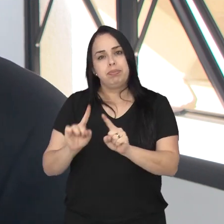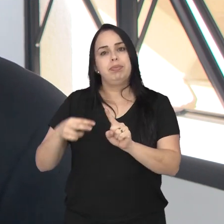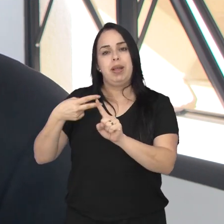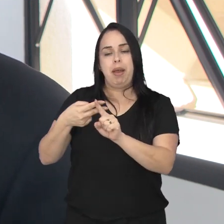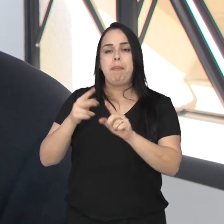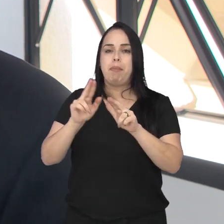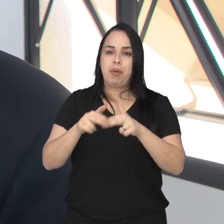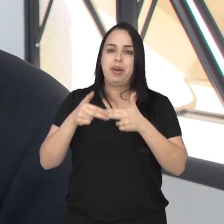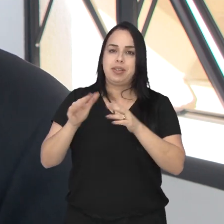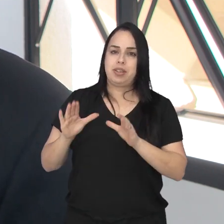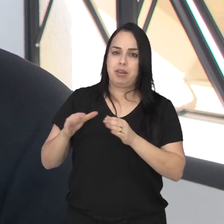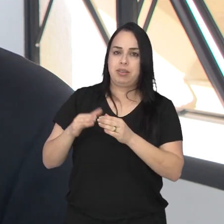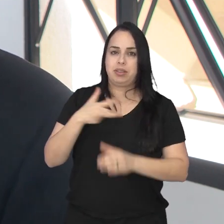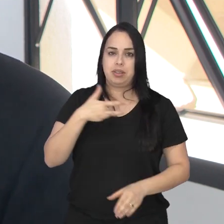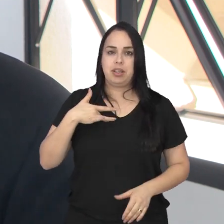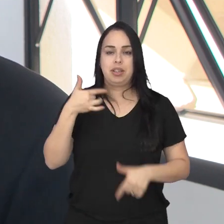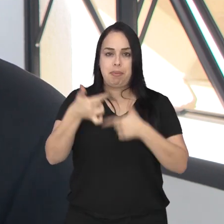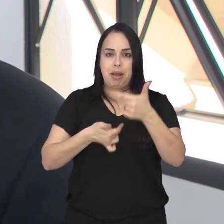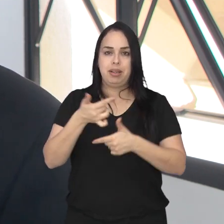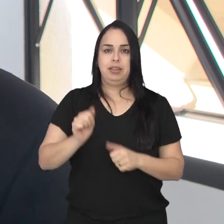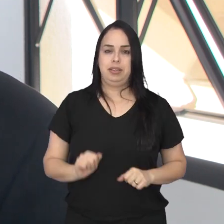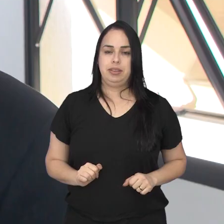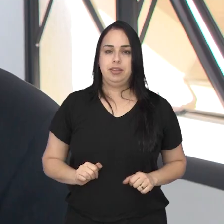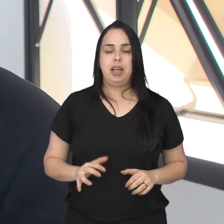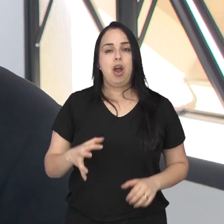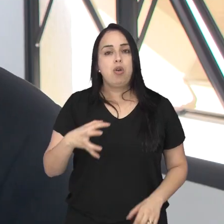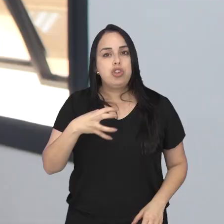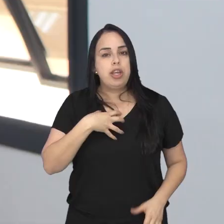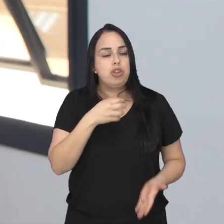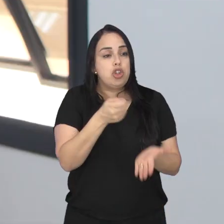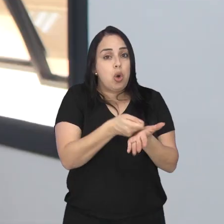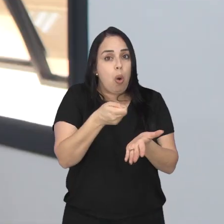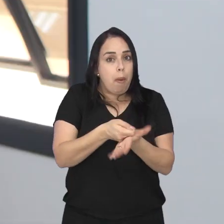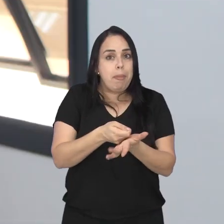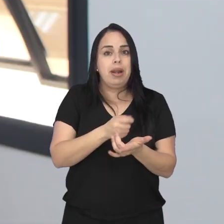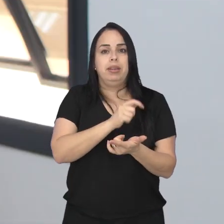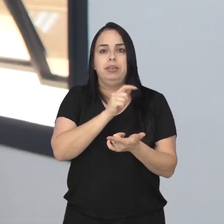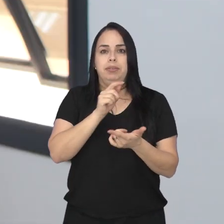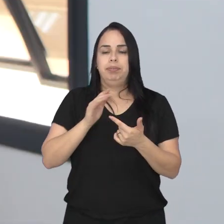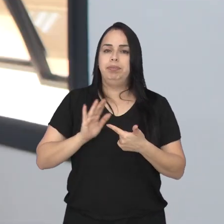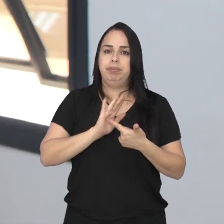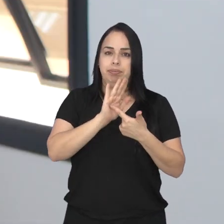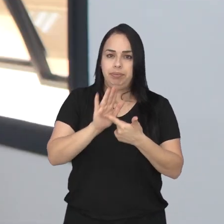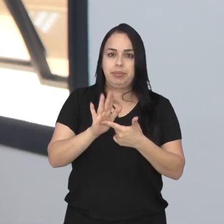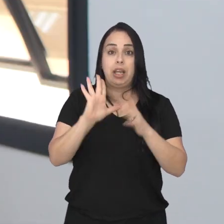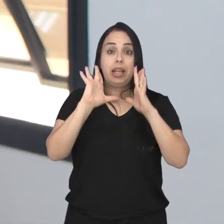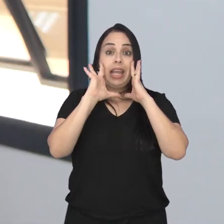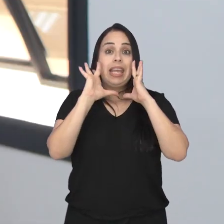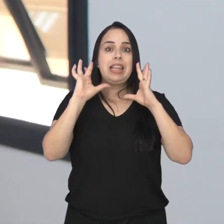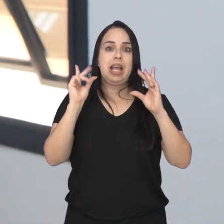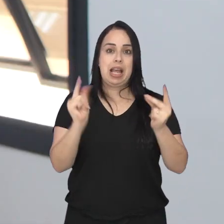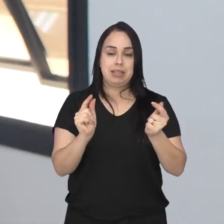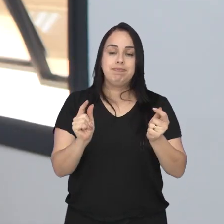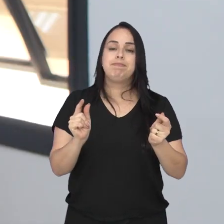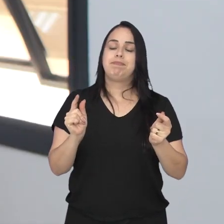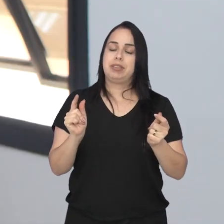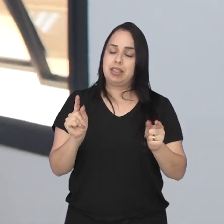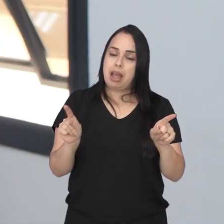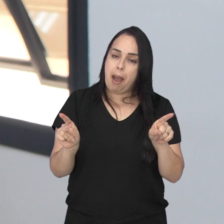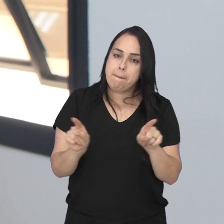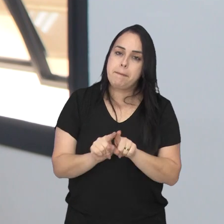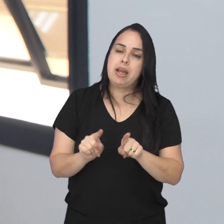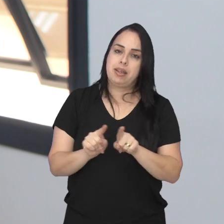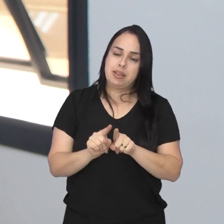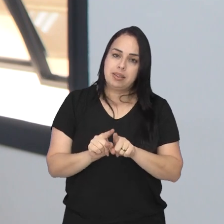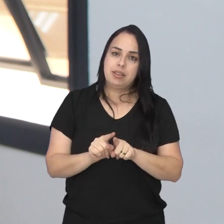alguns esforços então É nesse sentido que a comissão de saúde tem feito esse trabalho é uma maneira da gente estar cobrando é mostrar que nós estamos